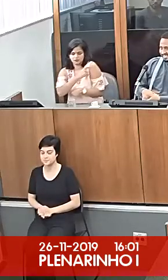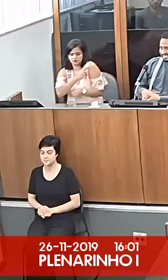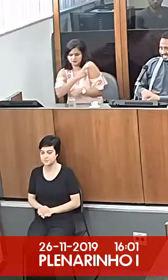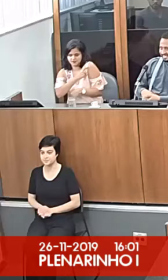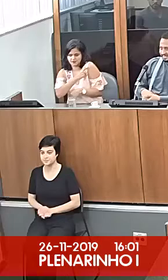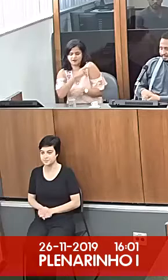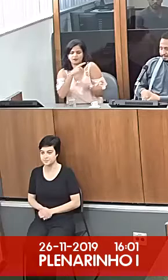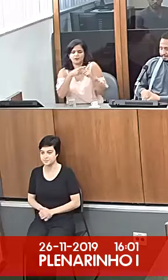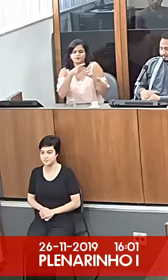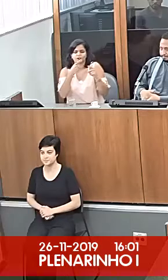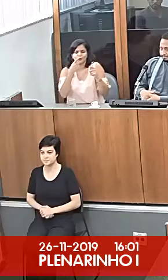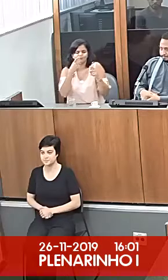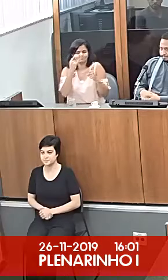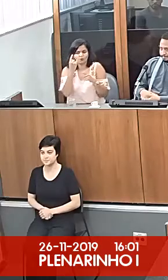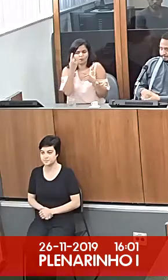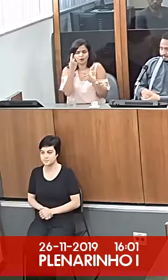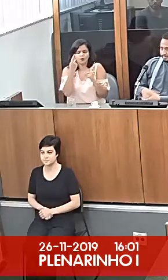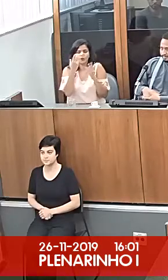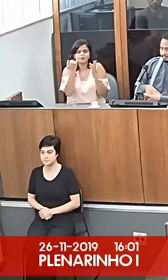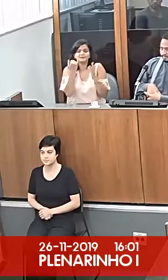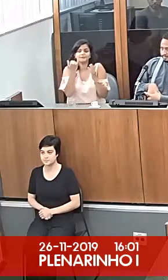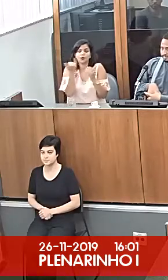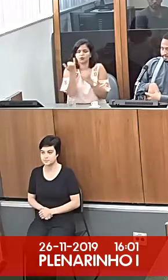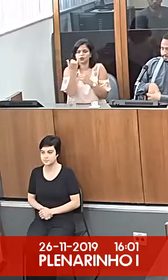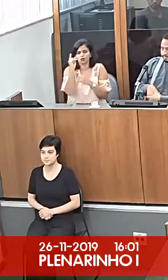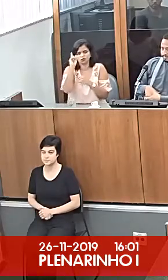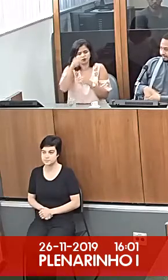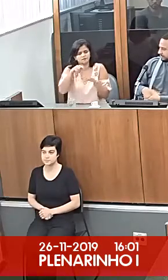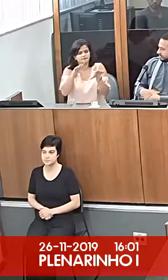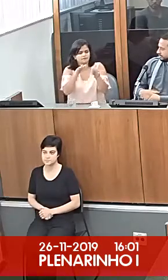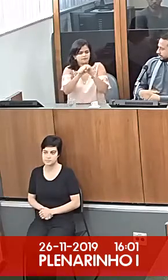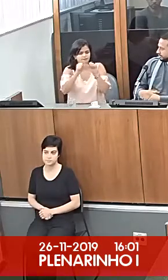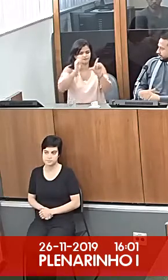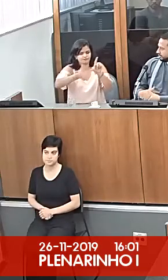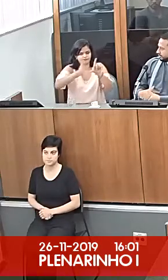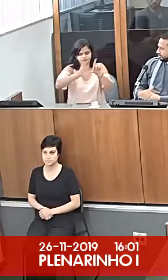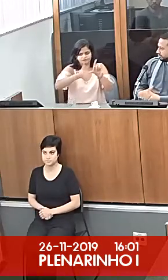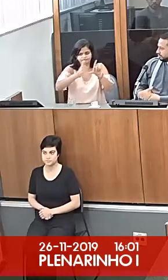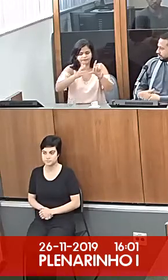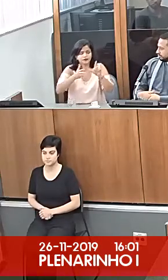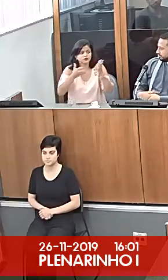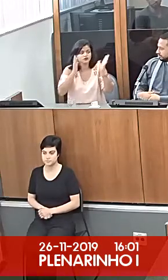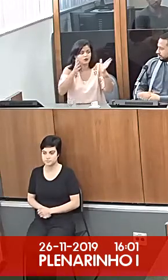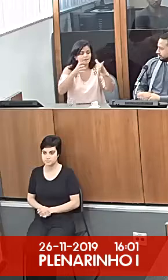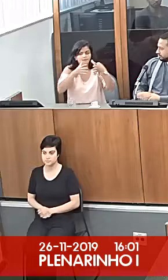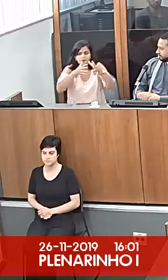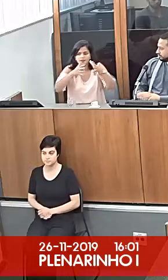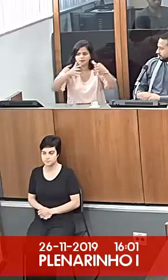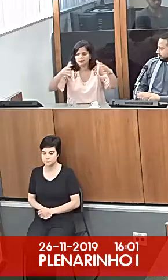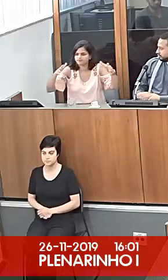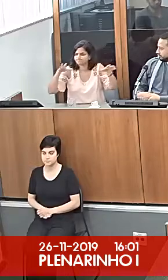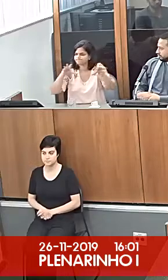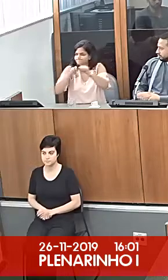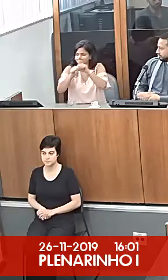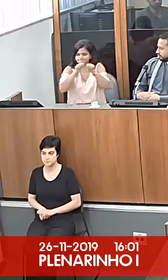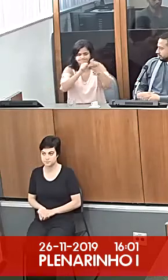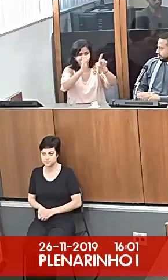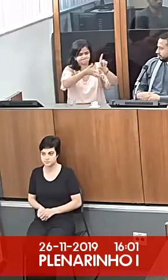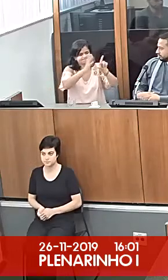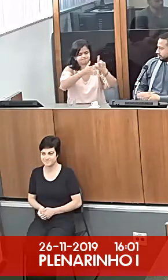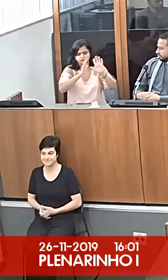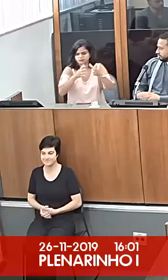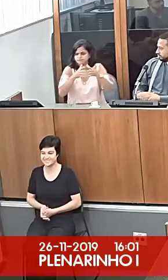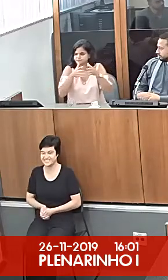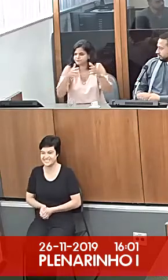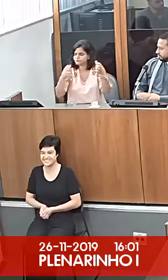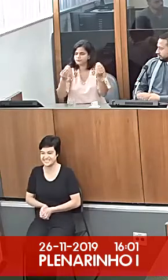Eu gostaria de somente complementar a fala da Crislaine. Ela tocou num ponto importante em relação aos